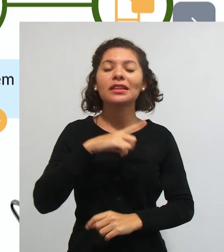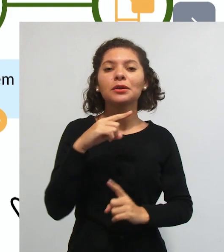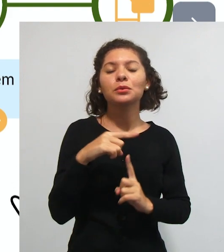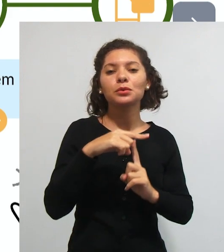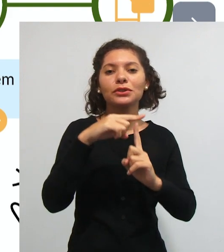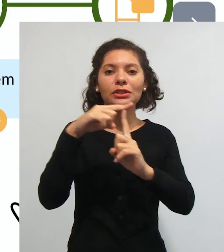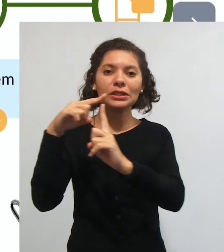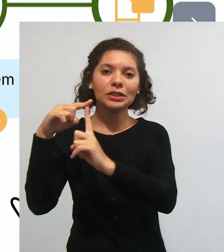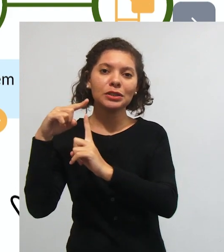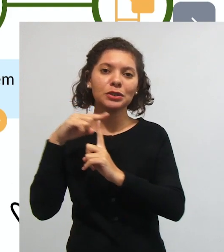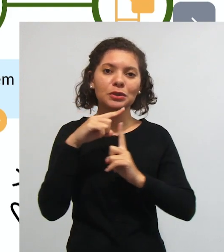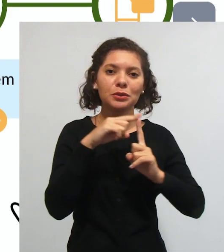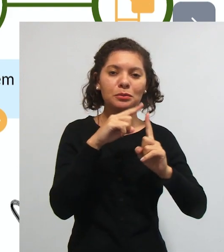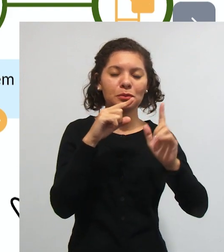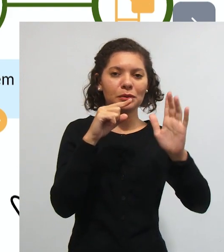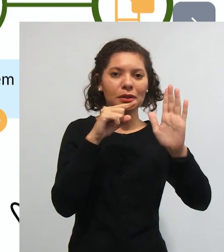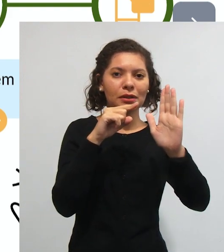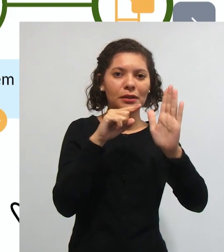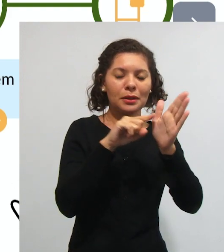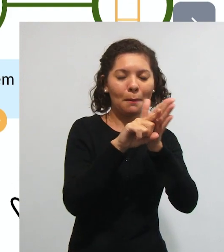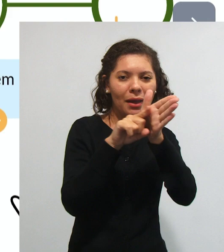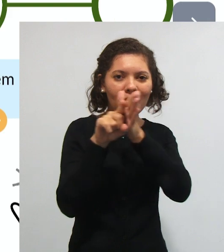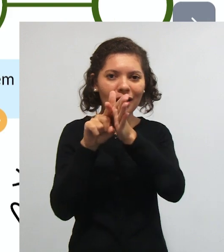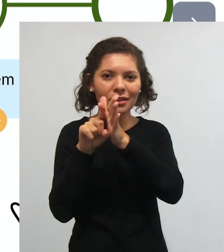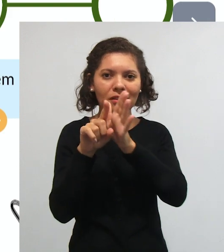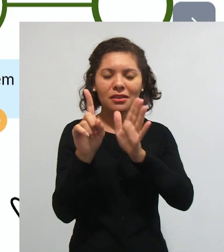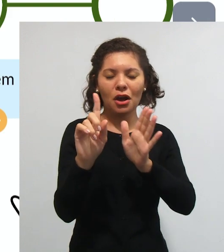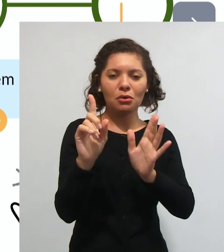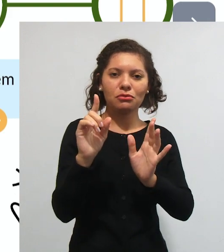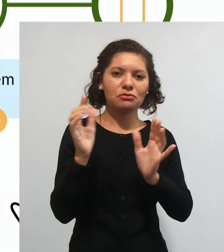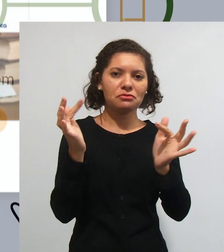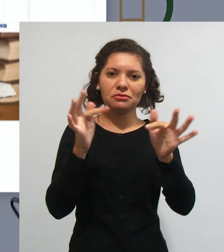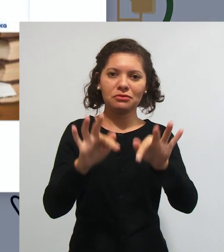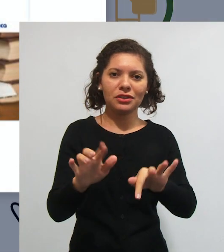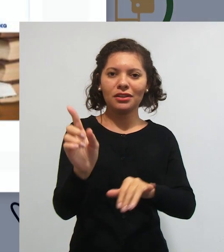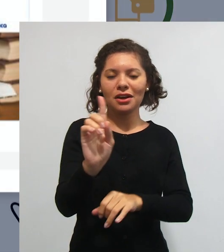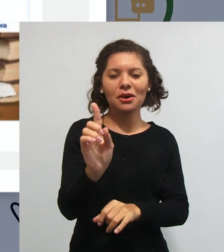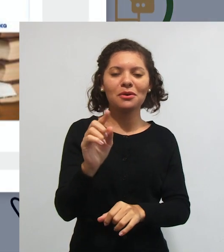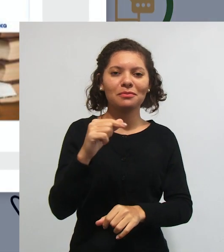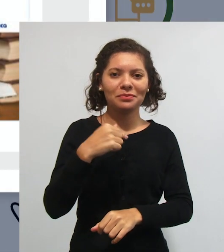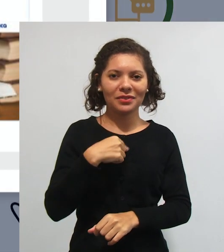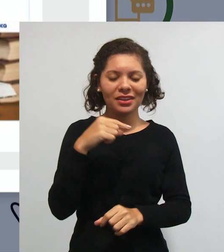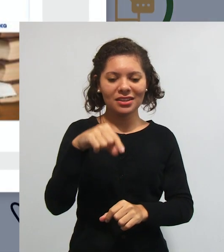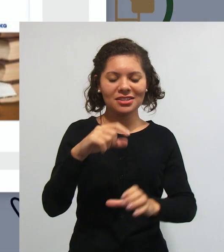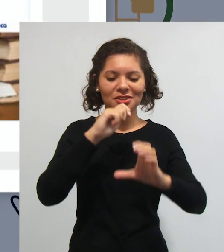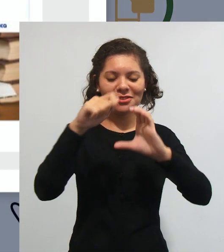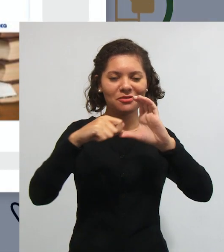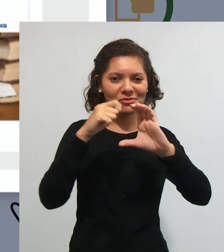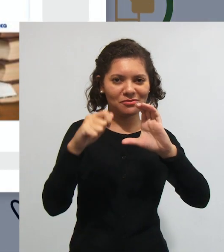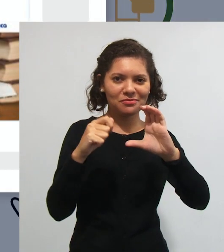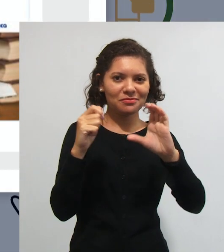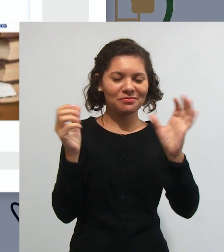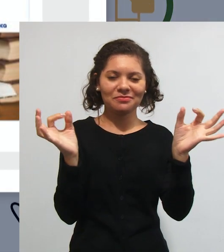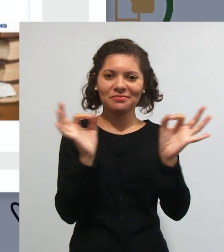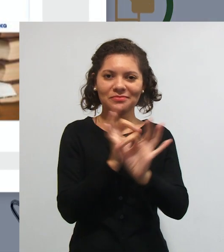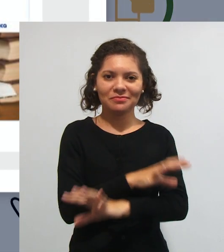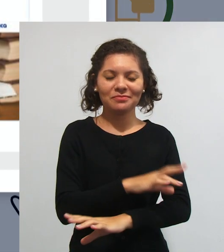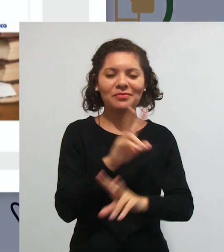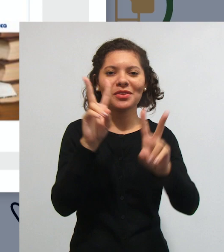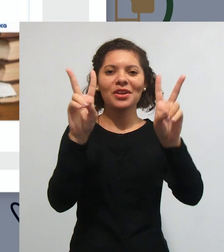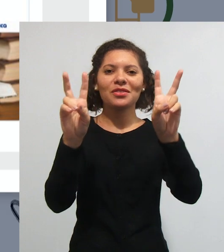pesquisa. Por fim, não terminando, mas nesse episódio. O tipo, ele vai definir se a pesquisa